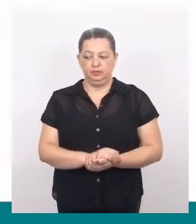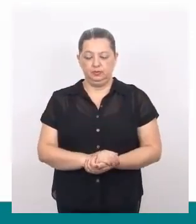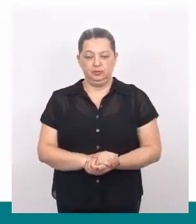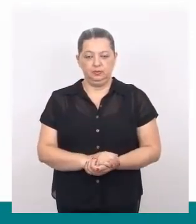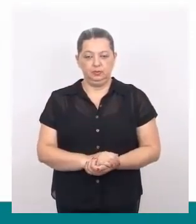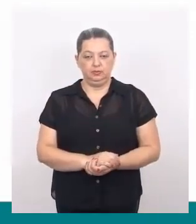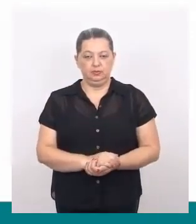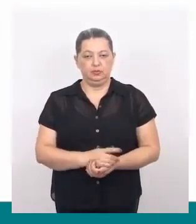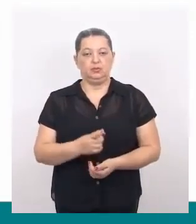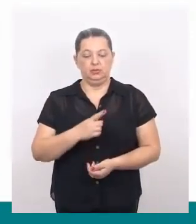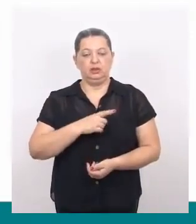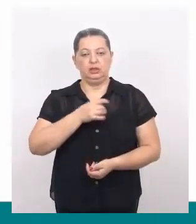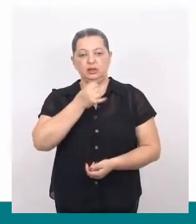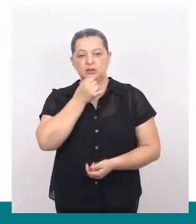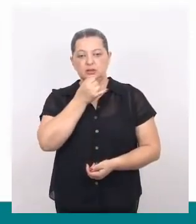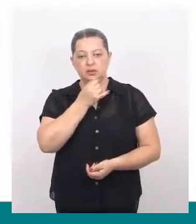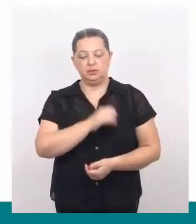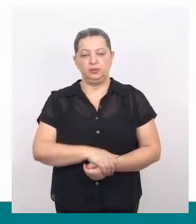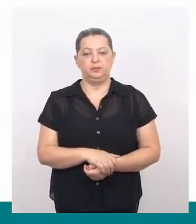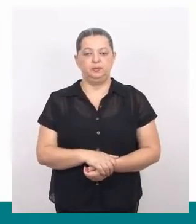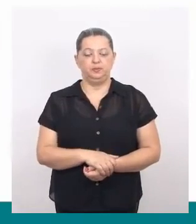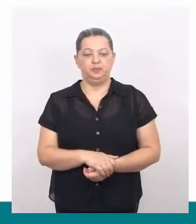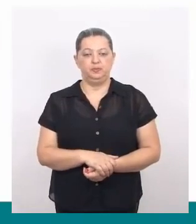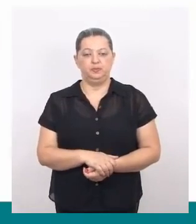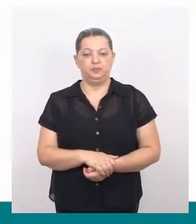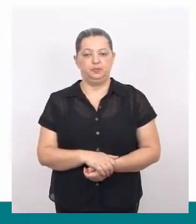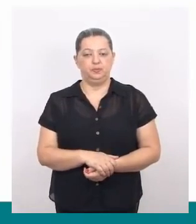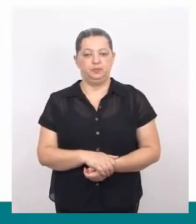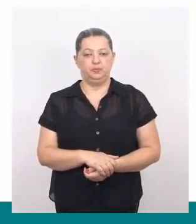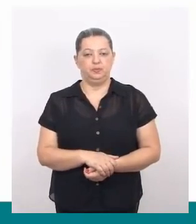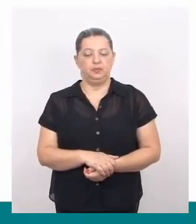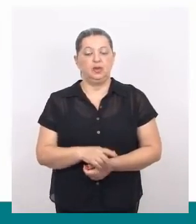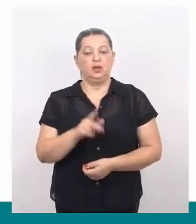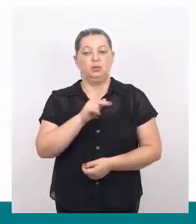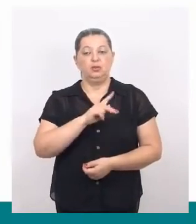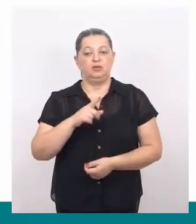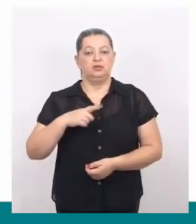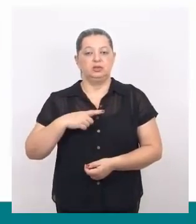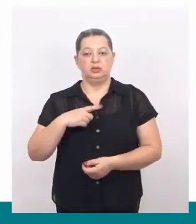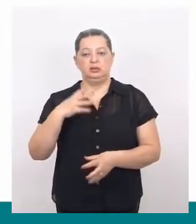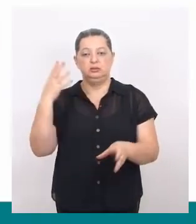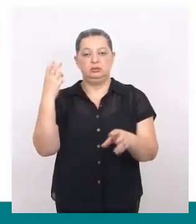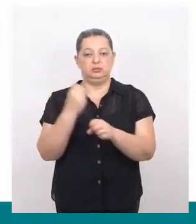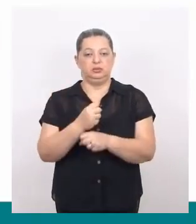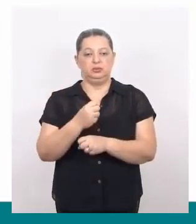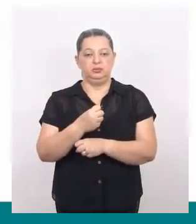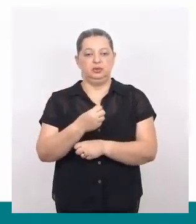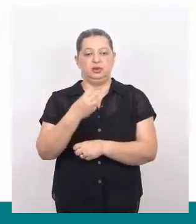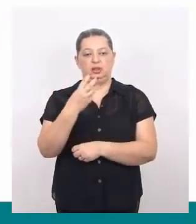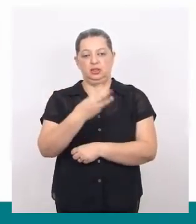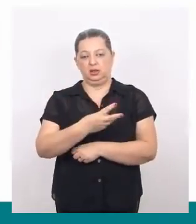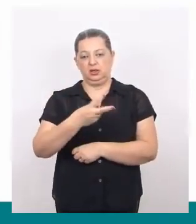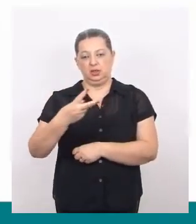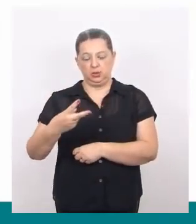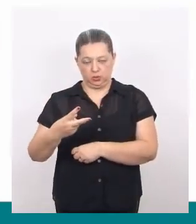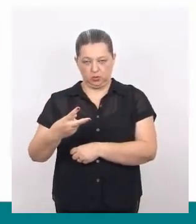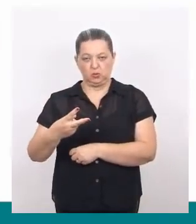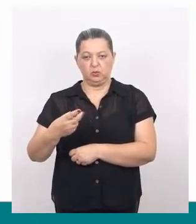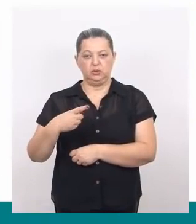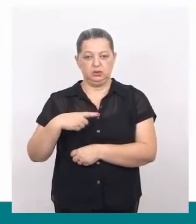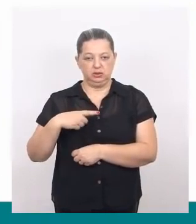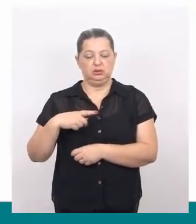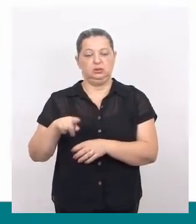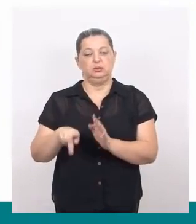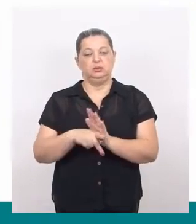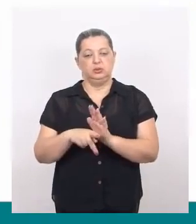Aqui a gente tem um exemplo. Então, por exemplo, o professor, 40 horas, normalmente ele tem 32 aulas, ele tem a jornada de 40